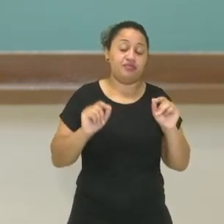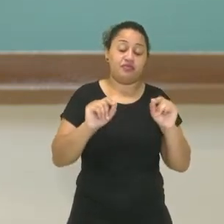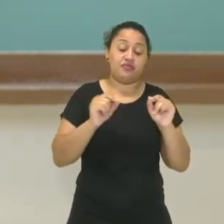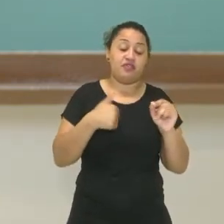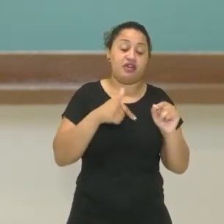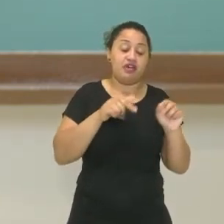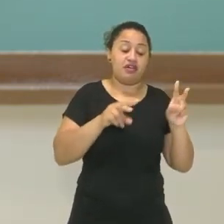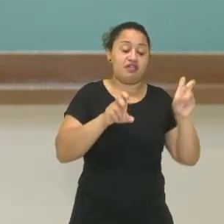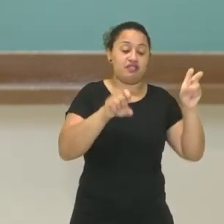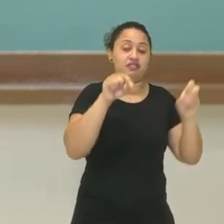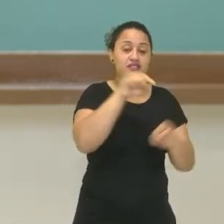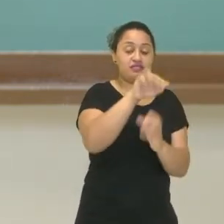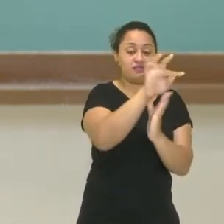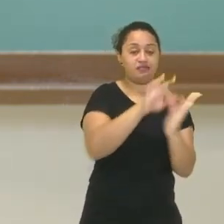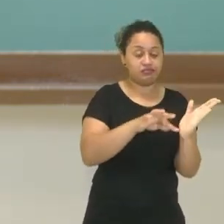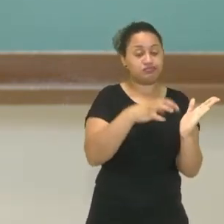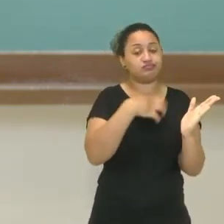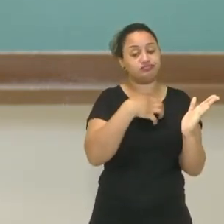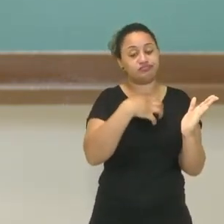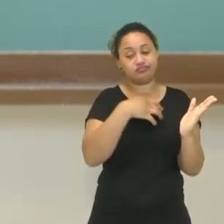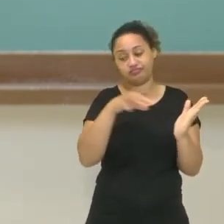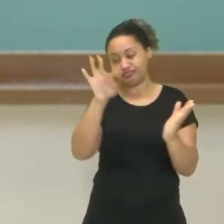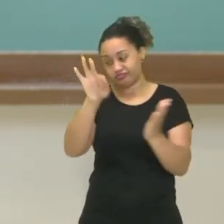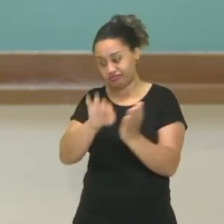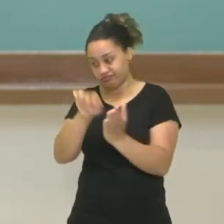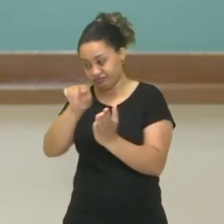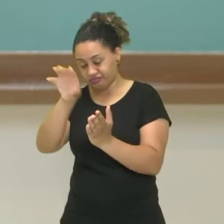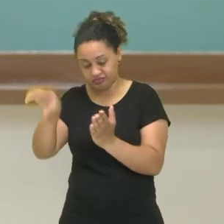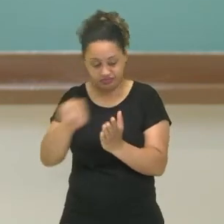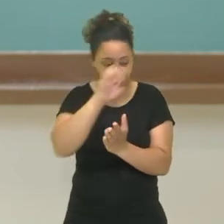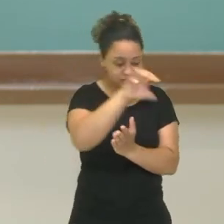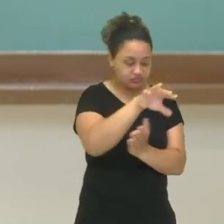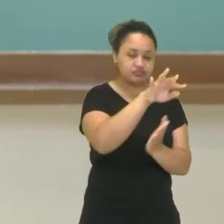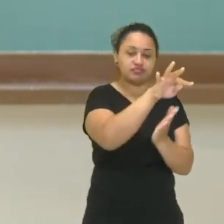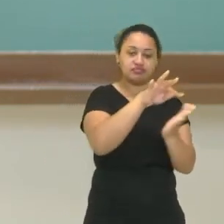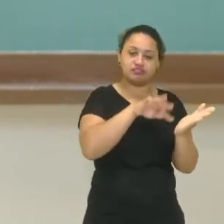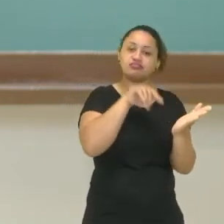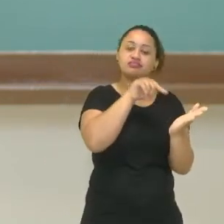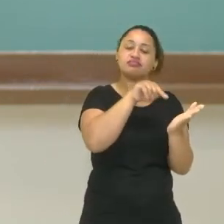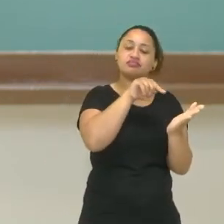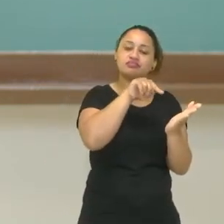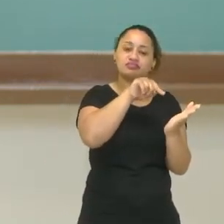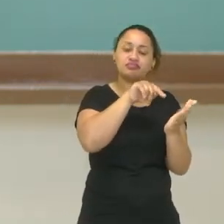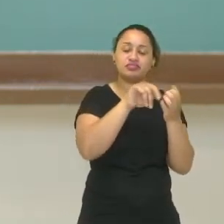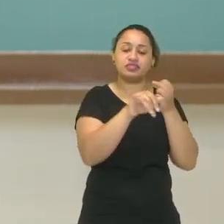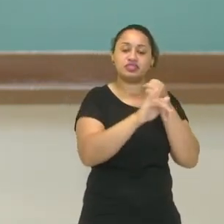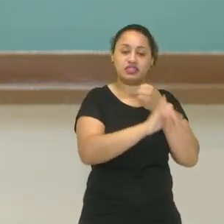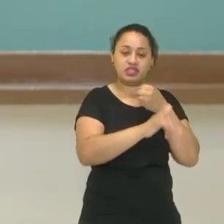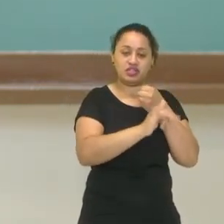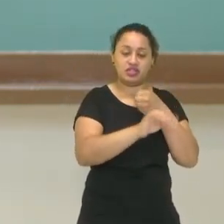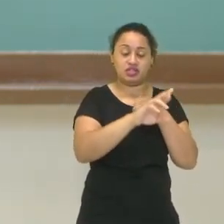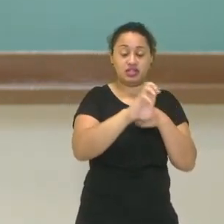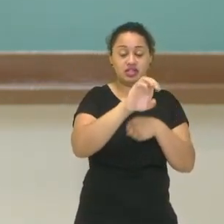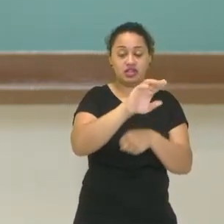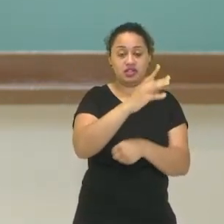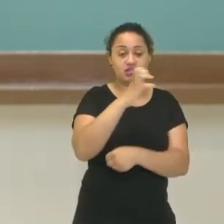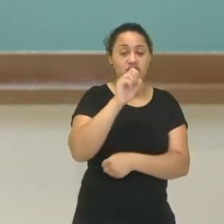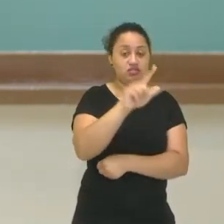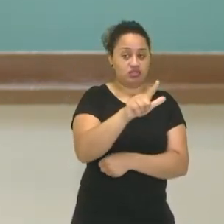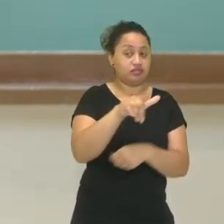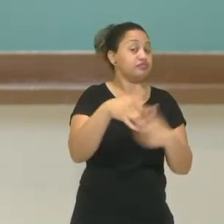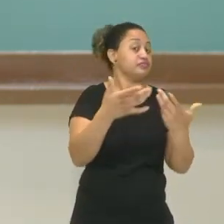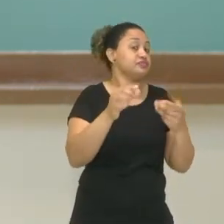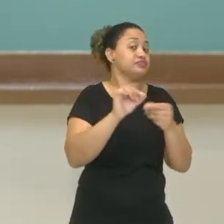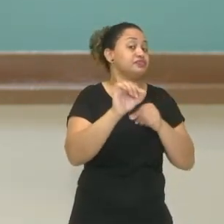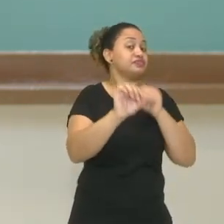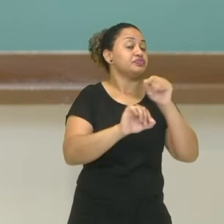no texto como uma forma de intertextualidade na crônica, que é a da Raquel de Queiroz. Então, o que ela faz?